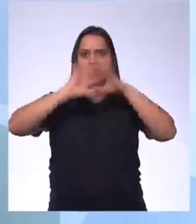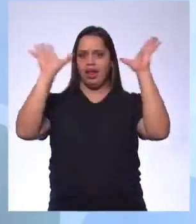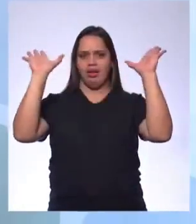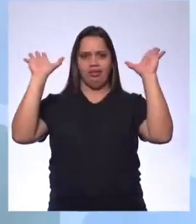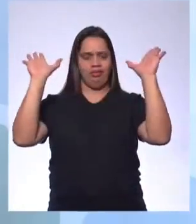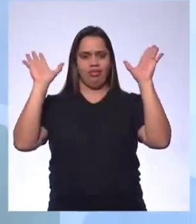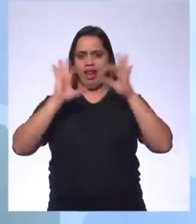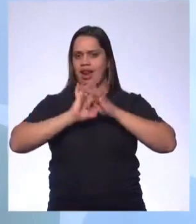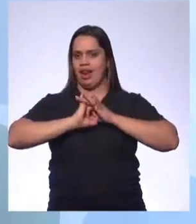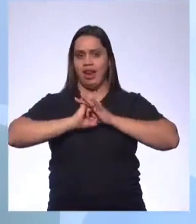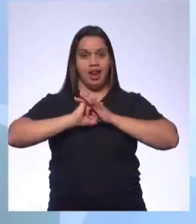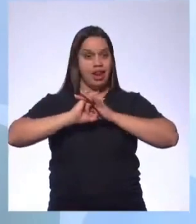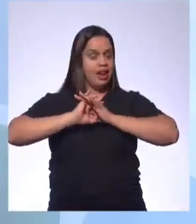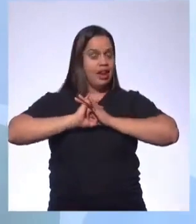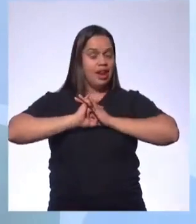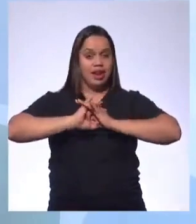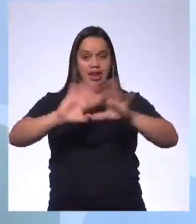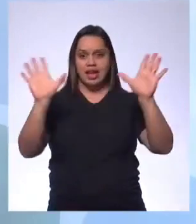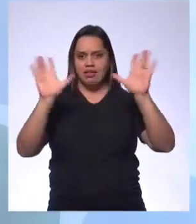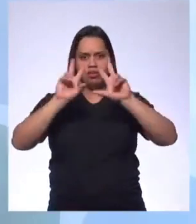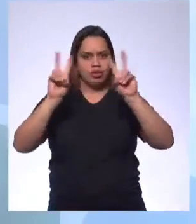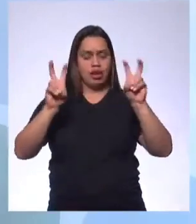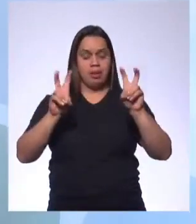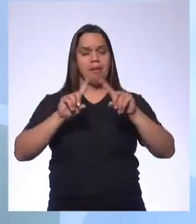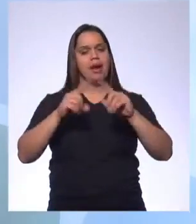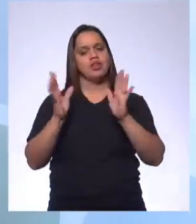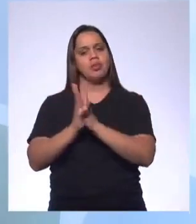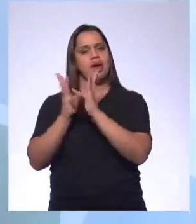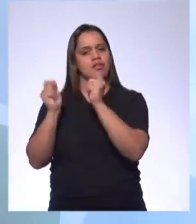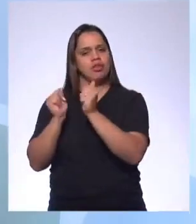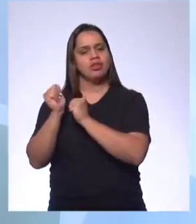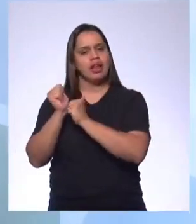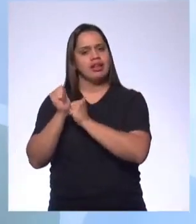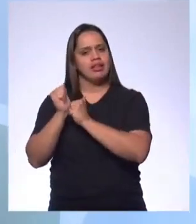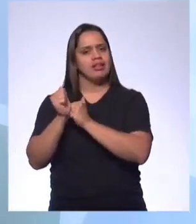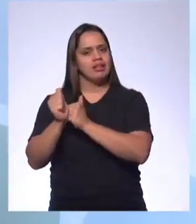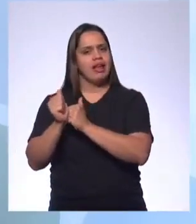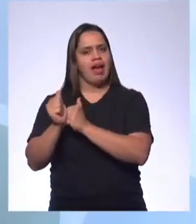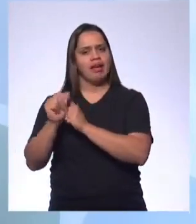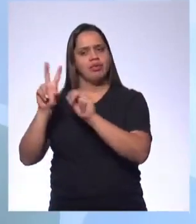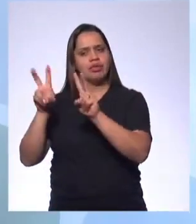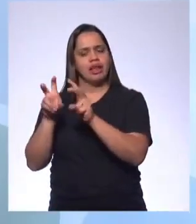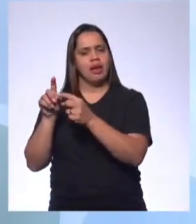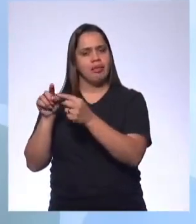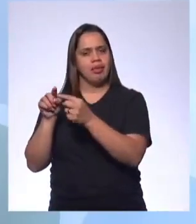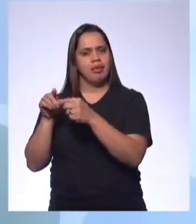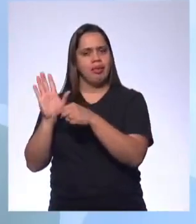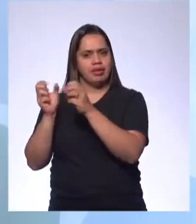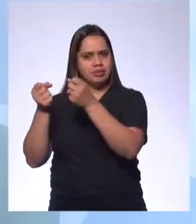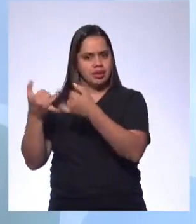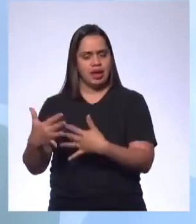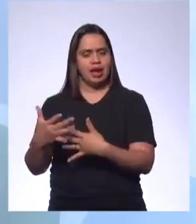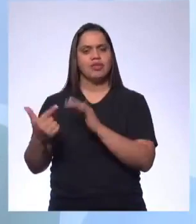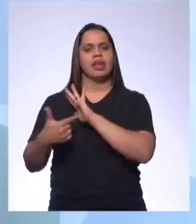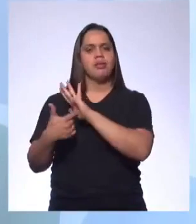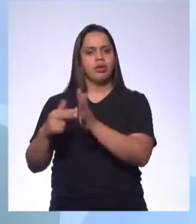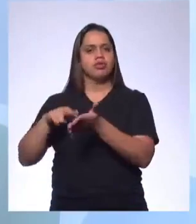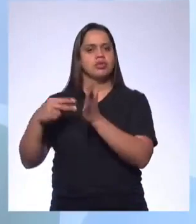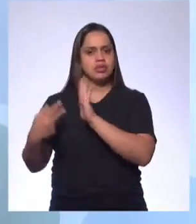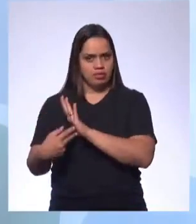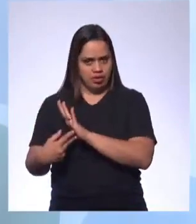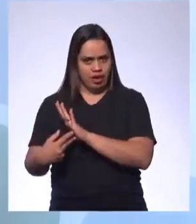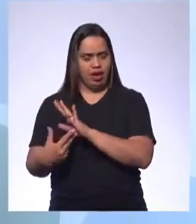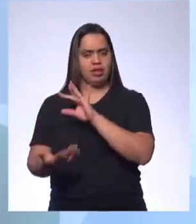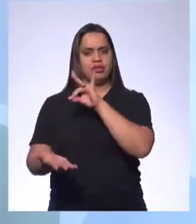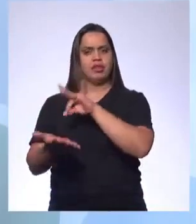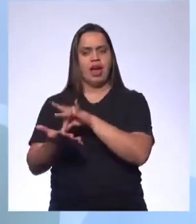ele extravasa. Enquanto o maravilhoso, ele segue uma cartilha mais definida e ele traz ali uma mensagem, uma coisa mais real,